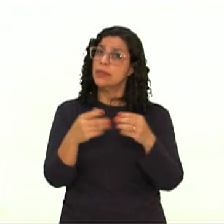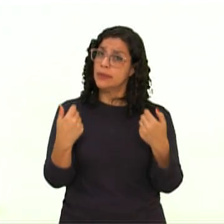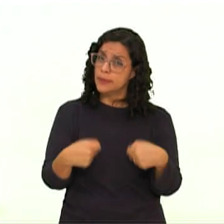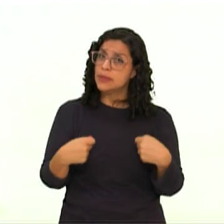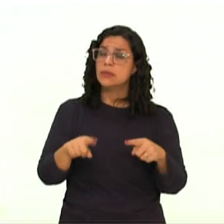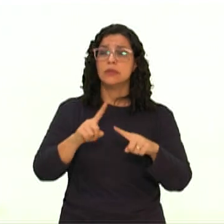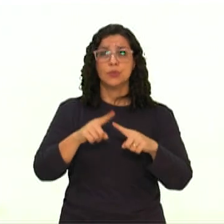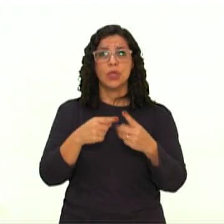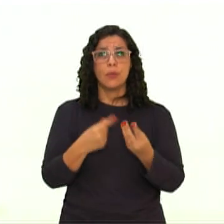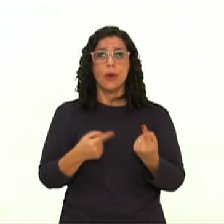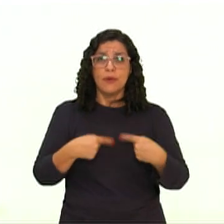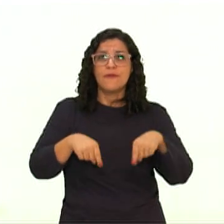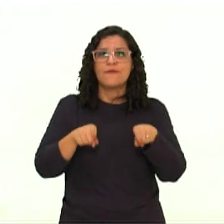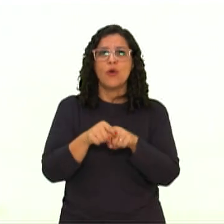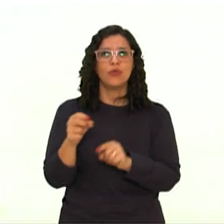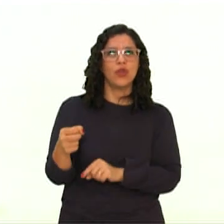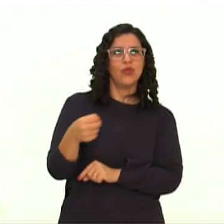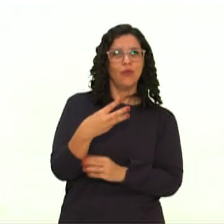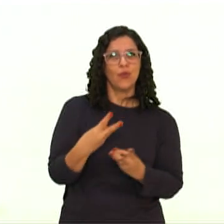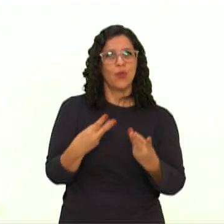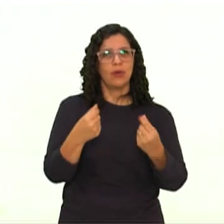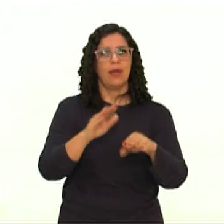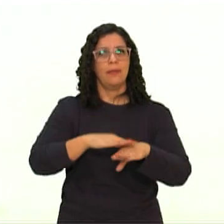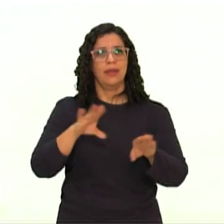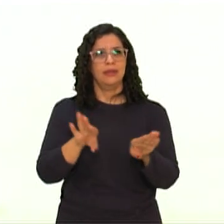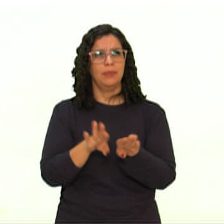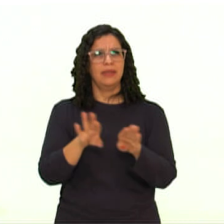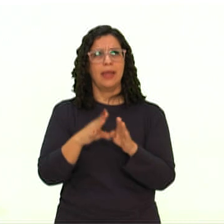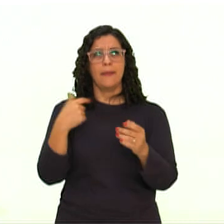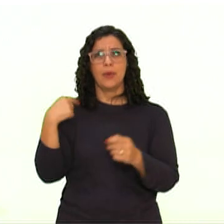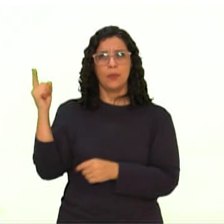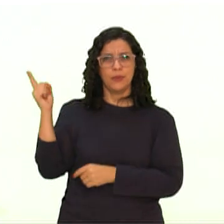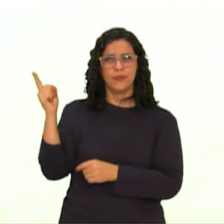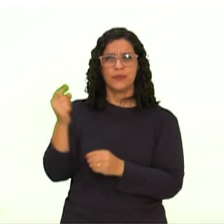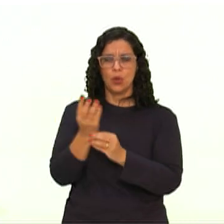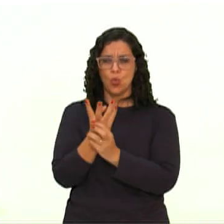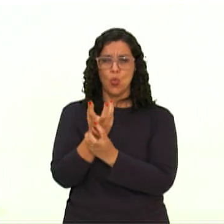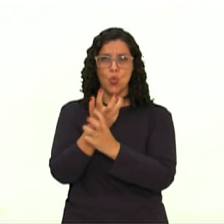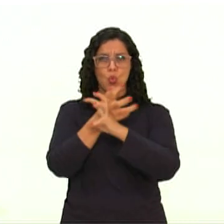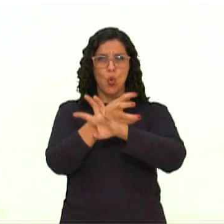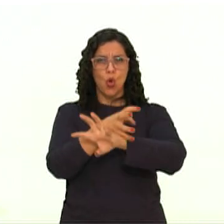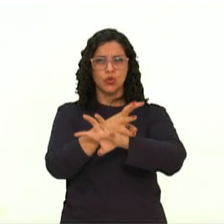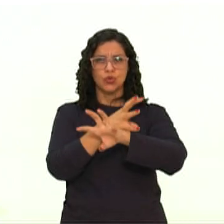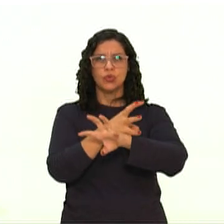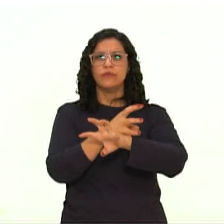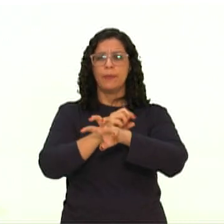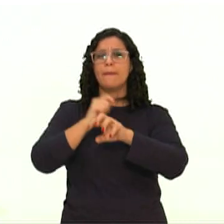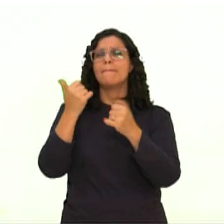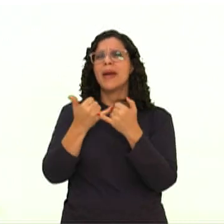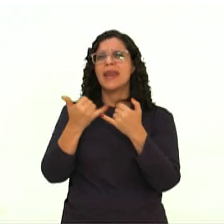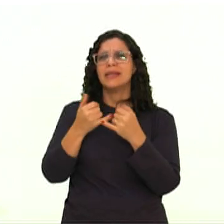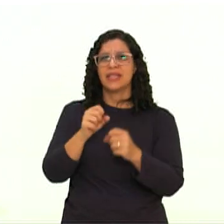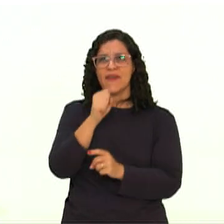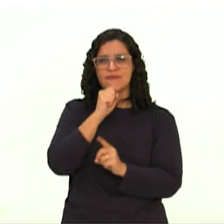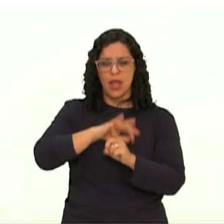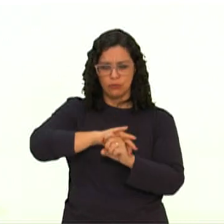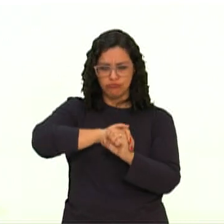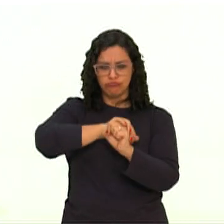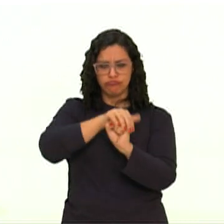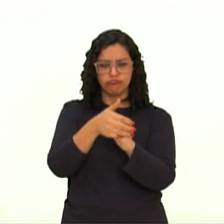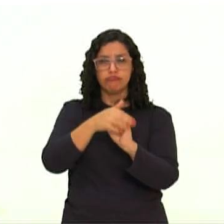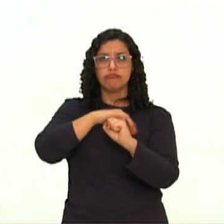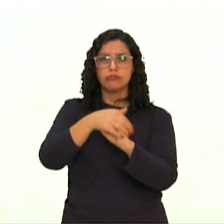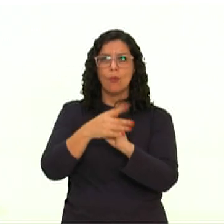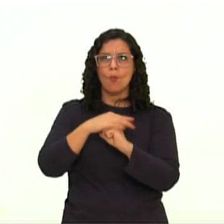no sentido de regeneração. Também, né, ele vai comendo ali a parte já mais velha e aí vai tendo a deposição de